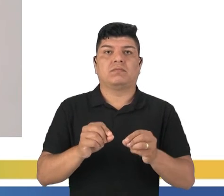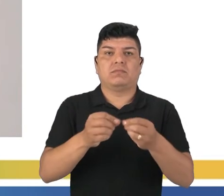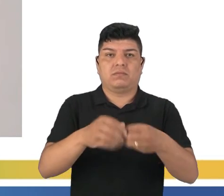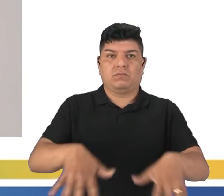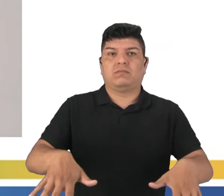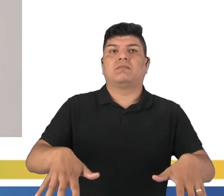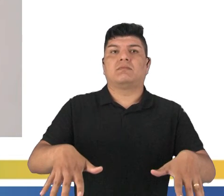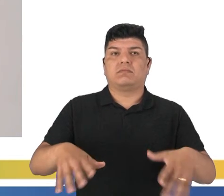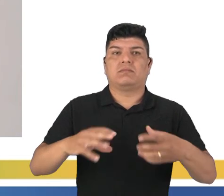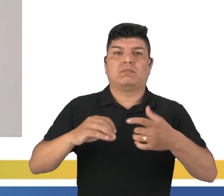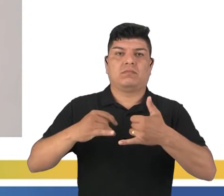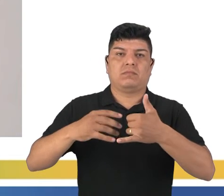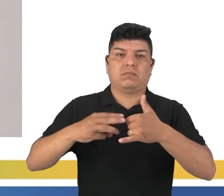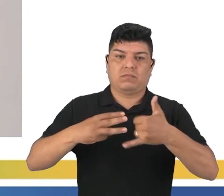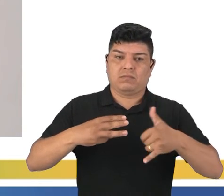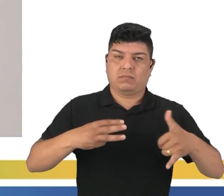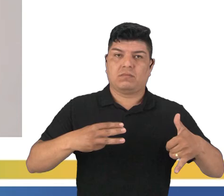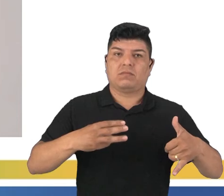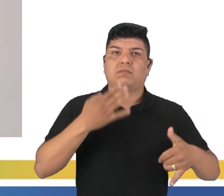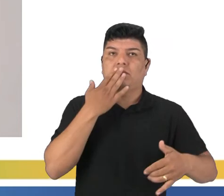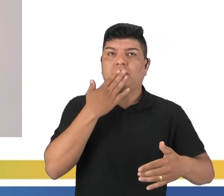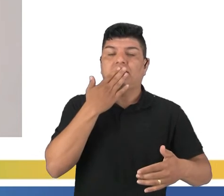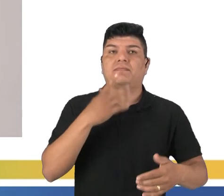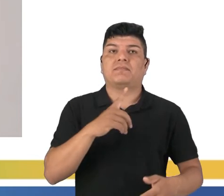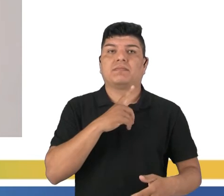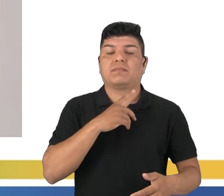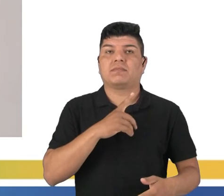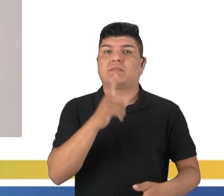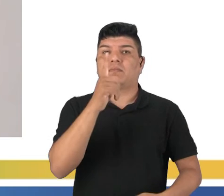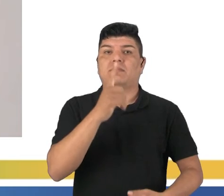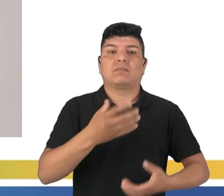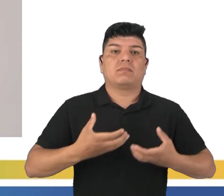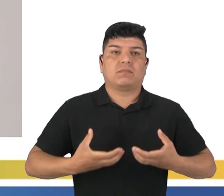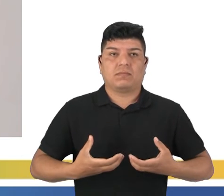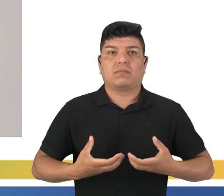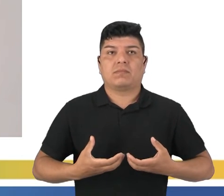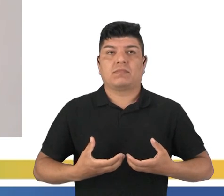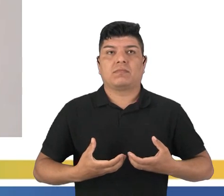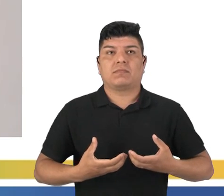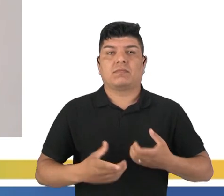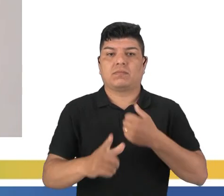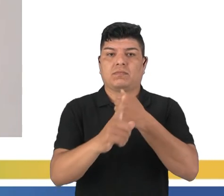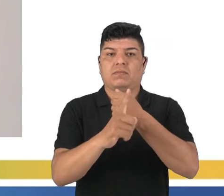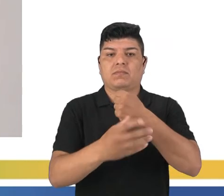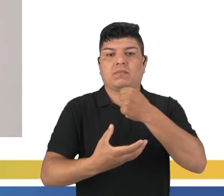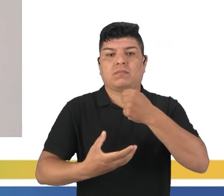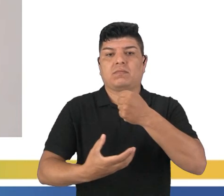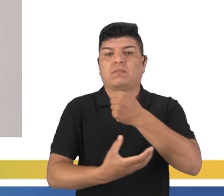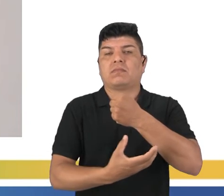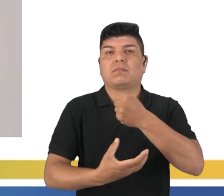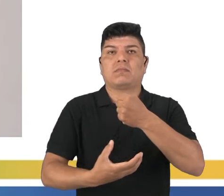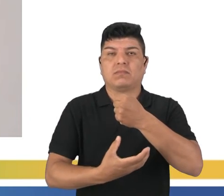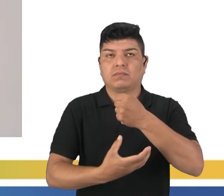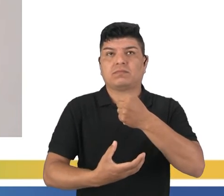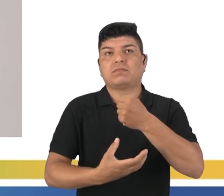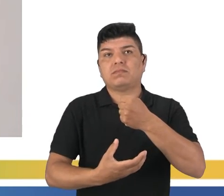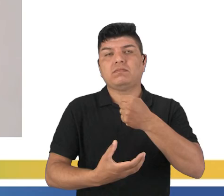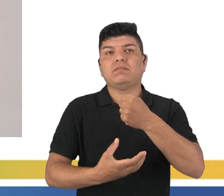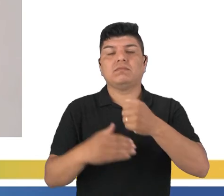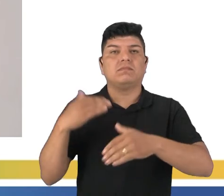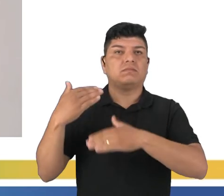Existe também os nossos testículos, né? No caso do homem, que serve para a produção de testosterona